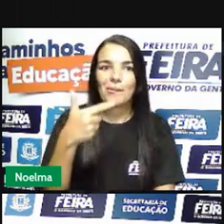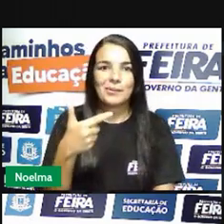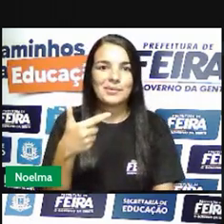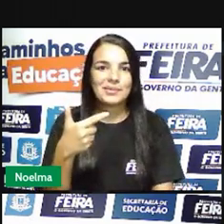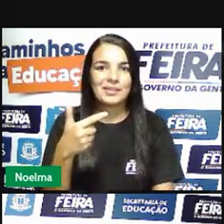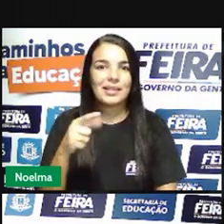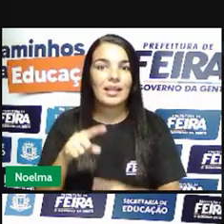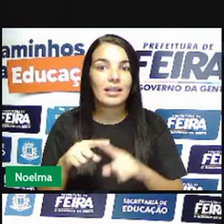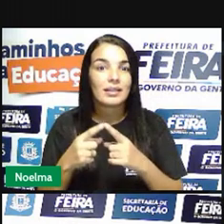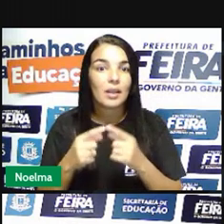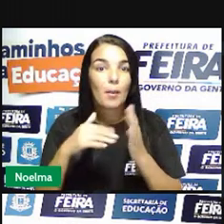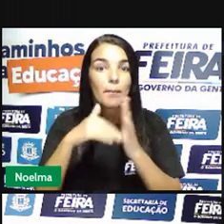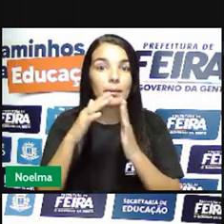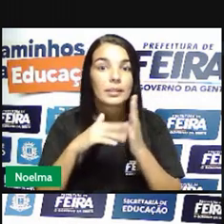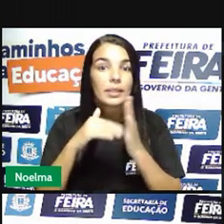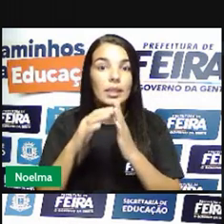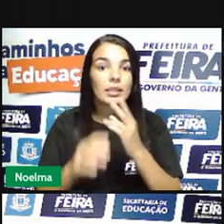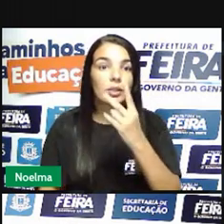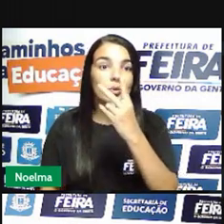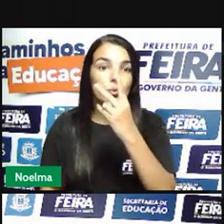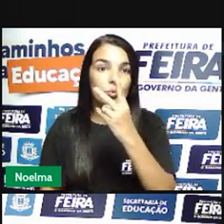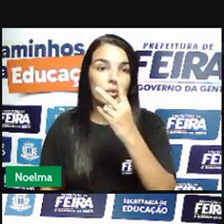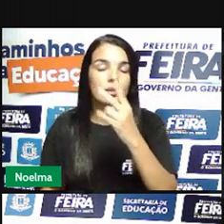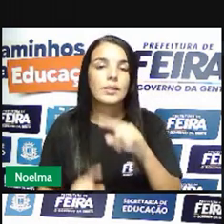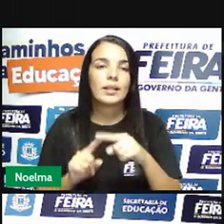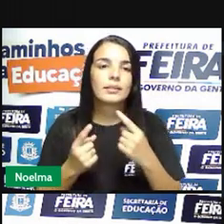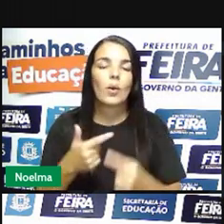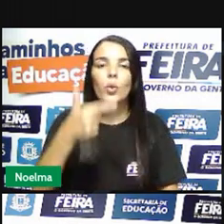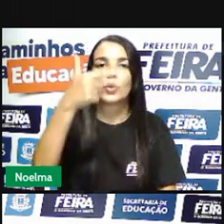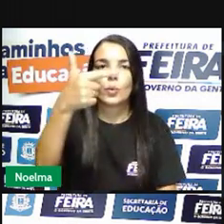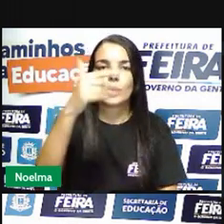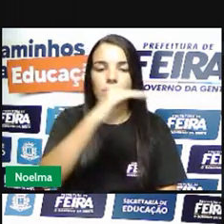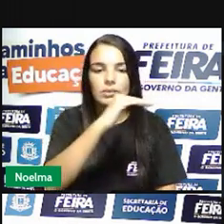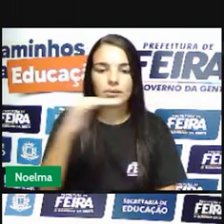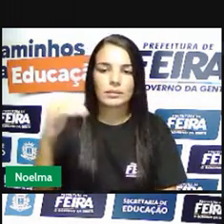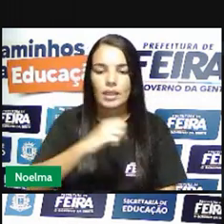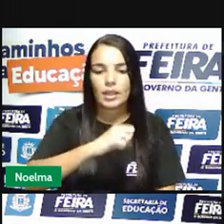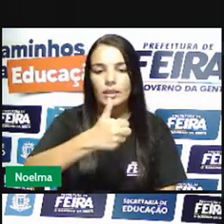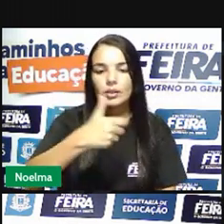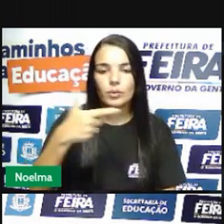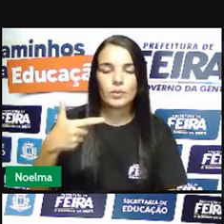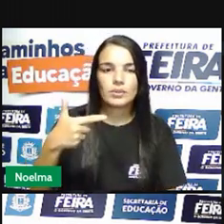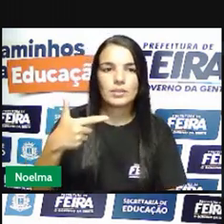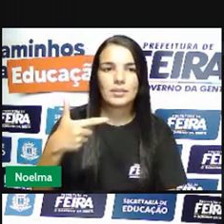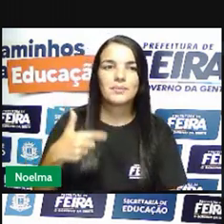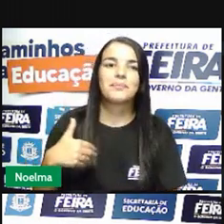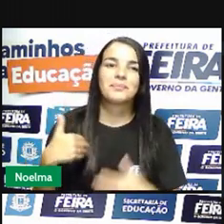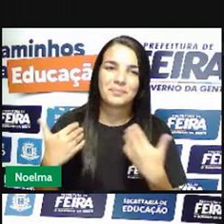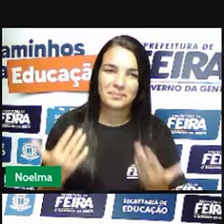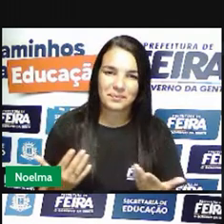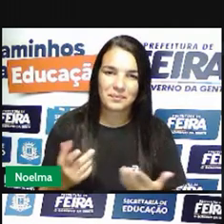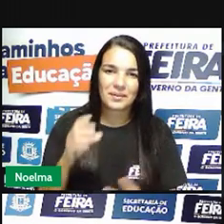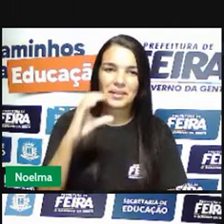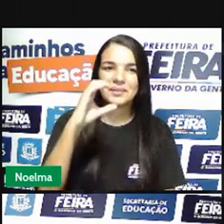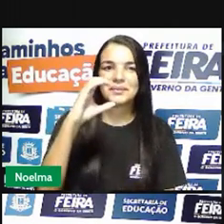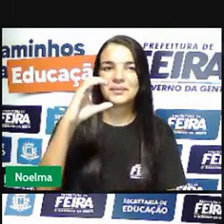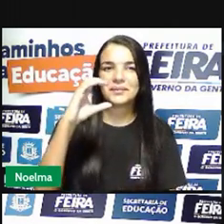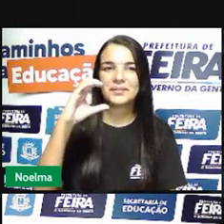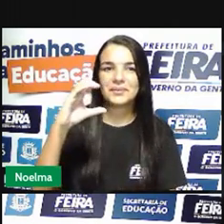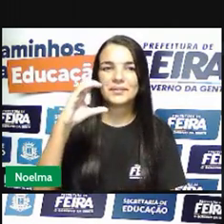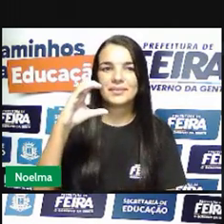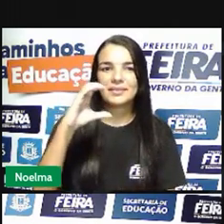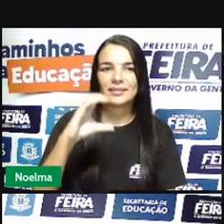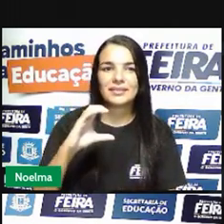doze foram pintadas quantos dois duas partes de 12 não é dois